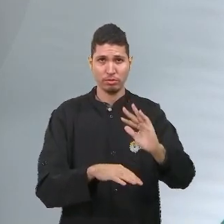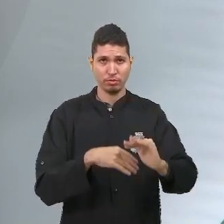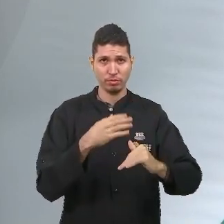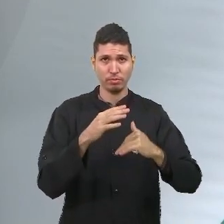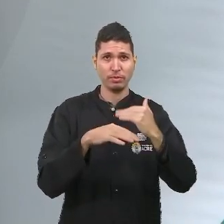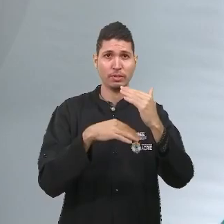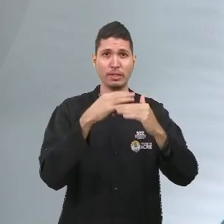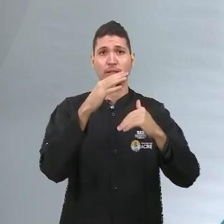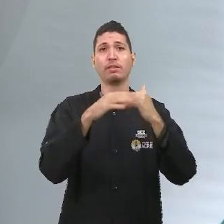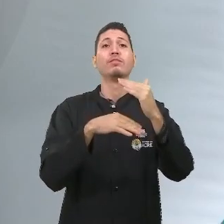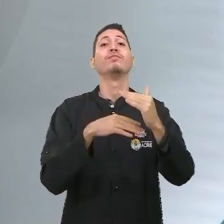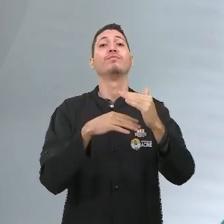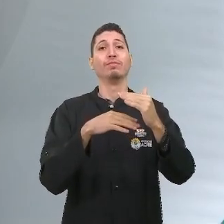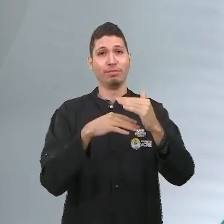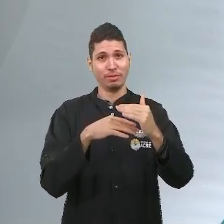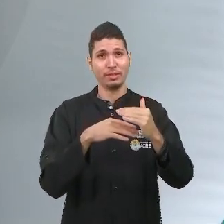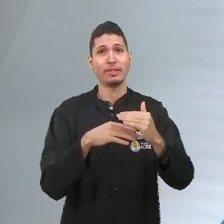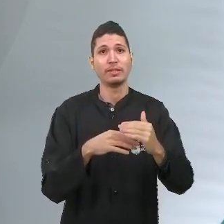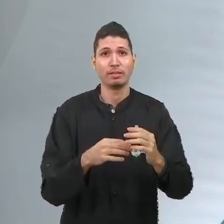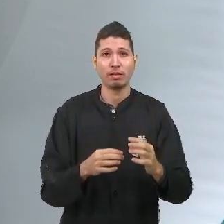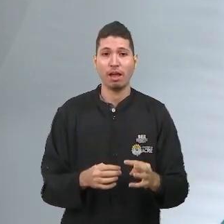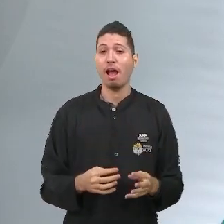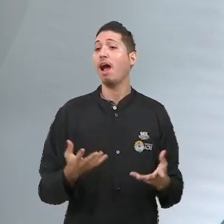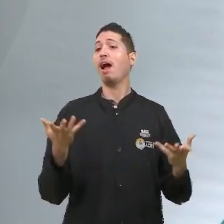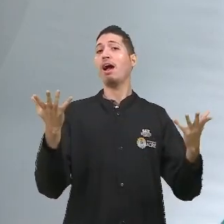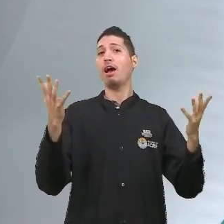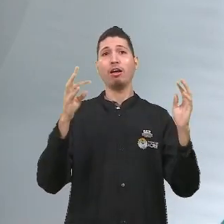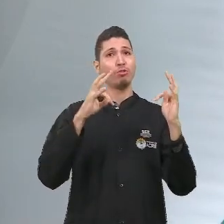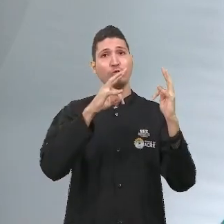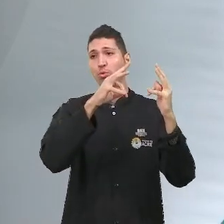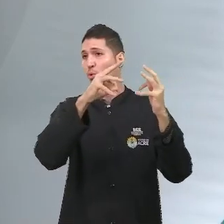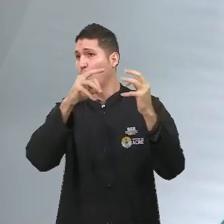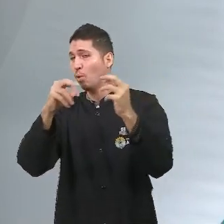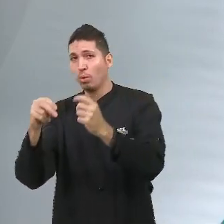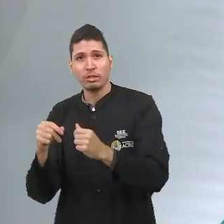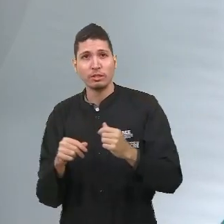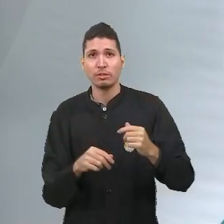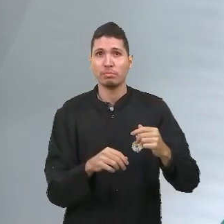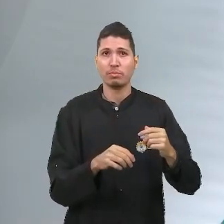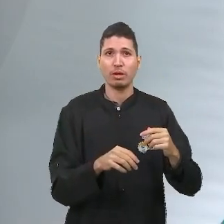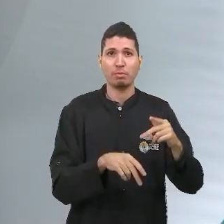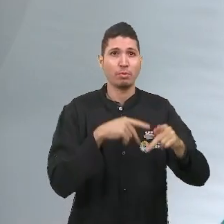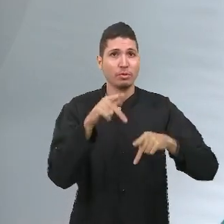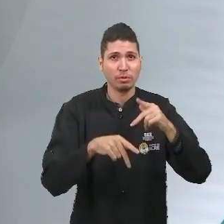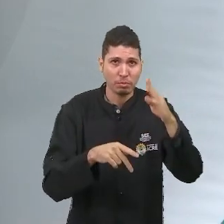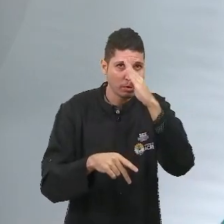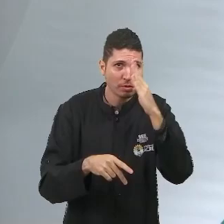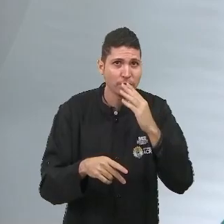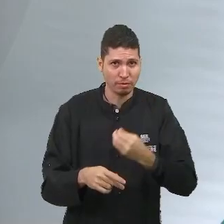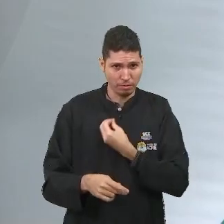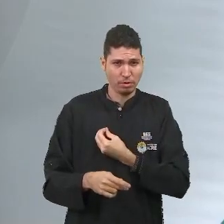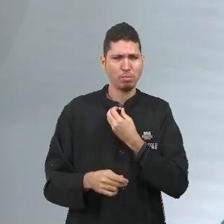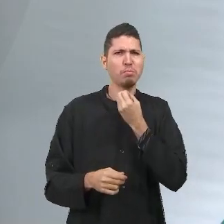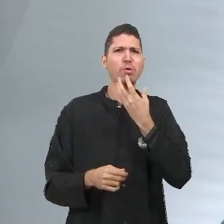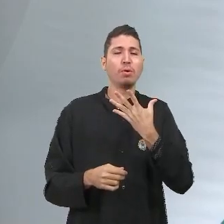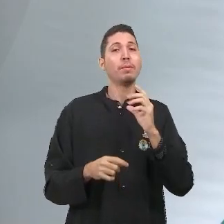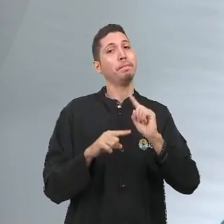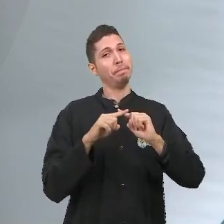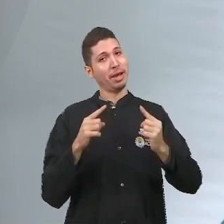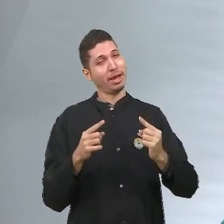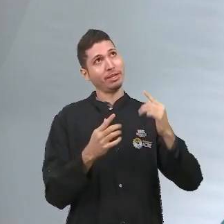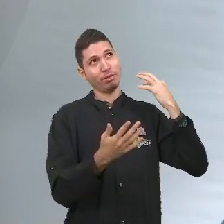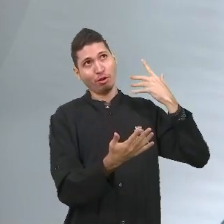o desenvolvimento. Ah, quer dizer que todo mundo vive bem, com IDH muito bem? Não, mas com o passar do tempo vem